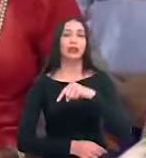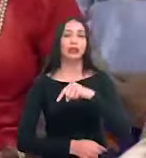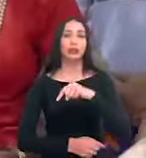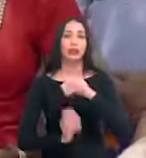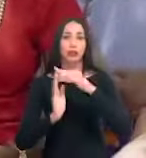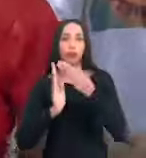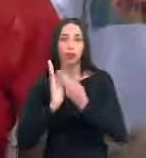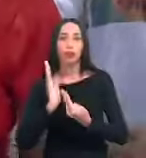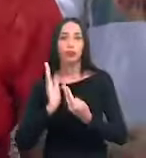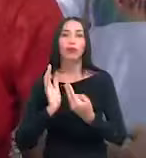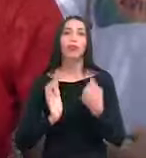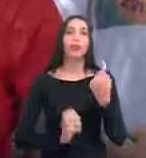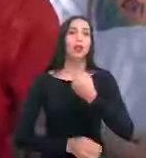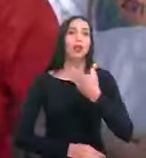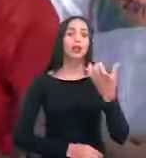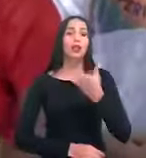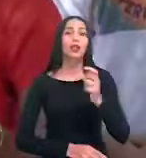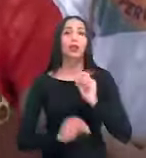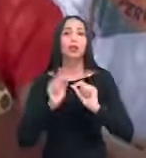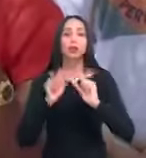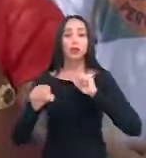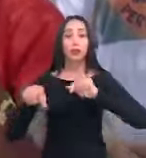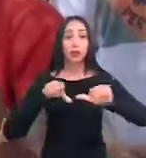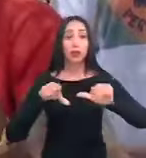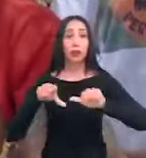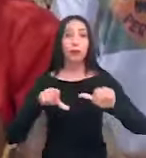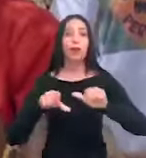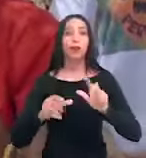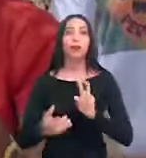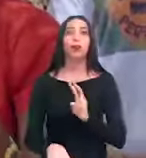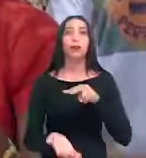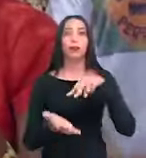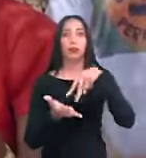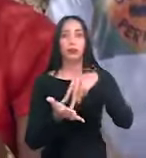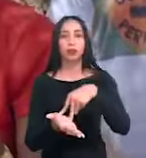candidato, é assim, uma frente de serviço